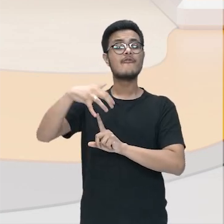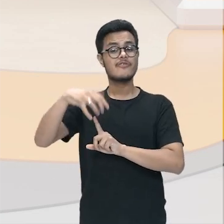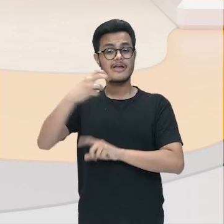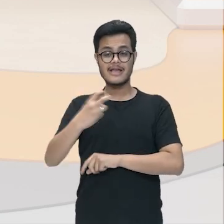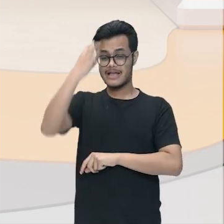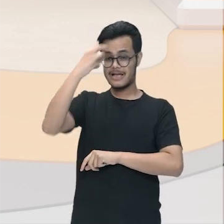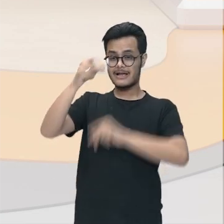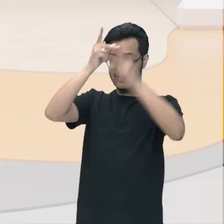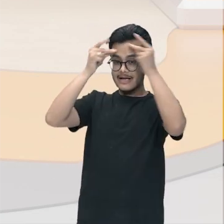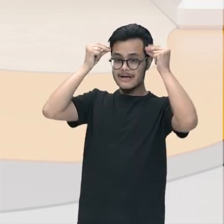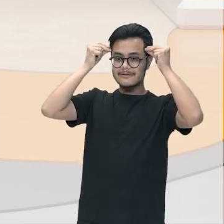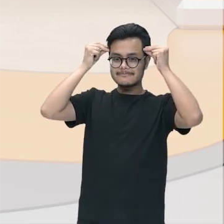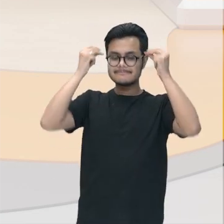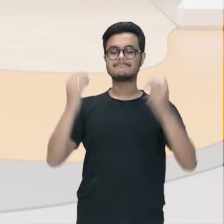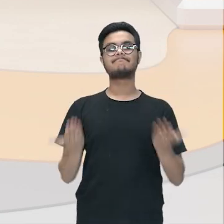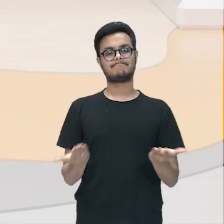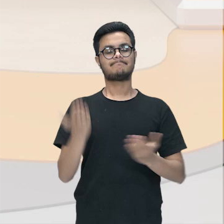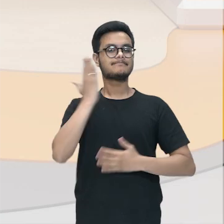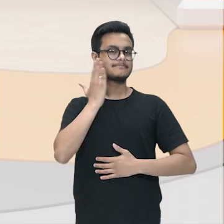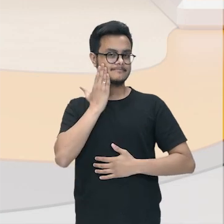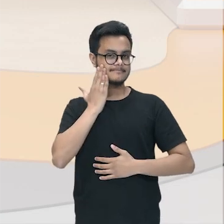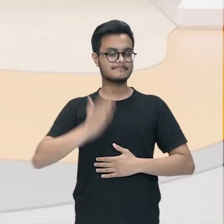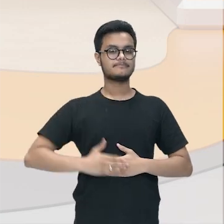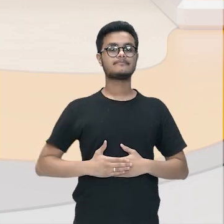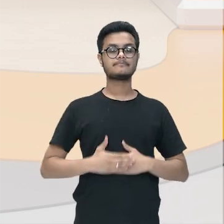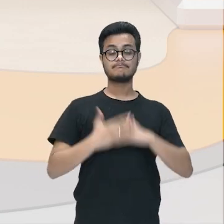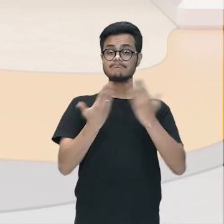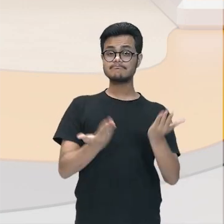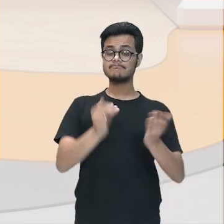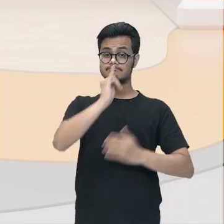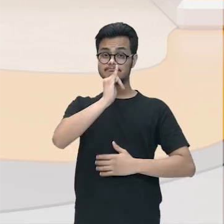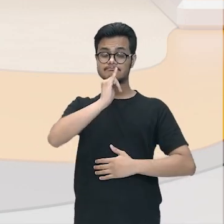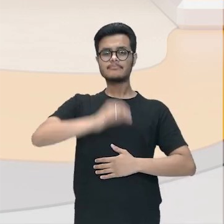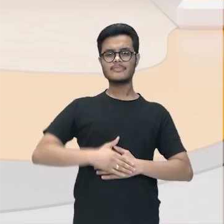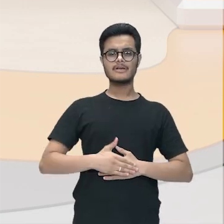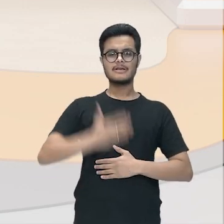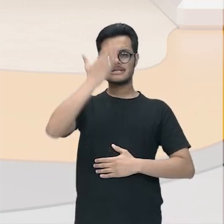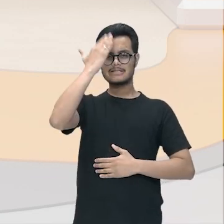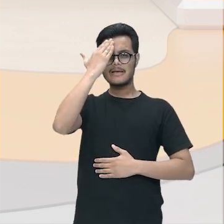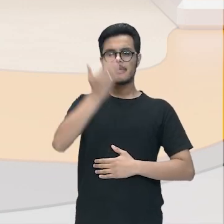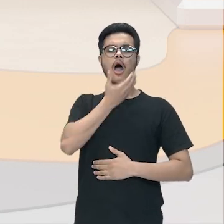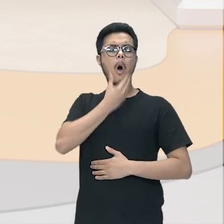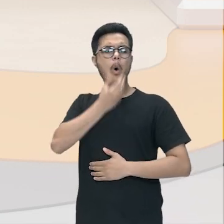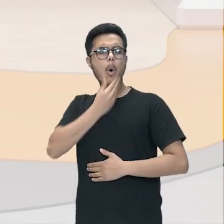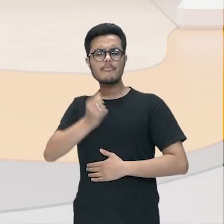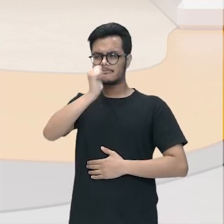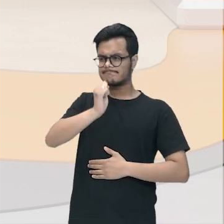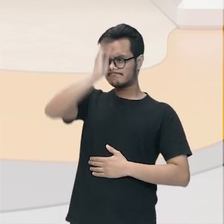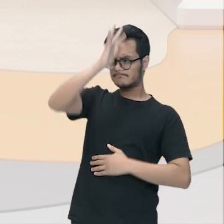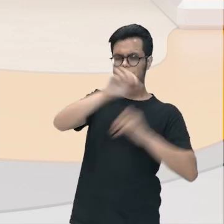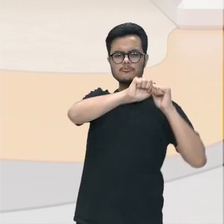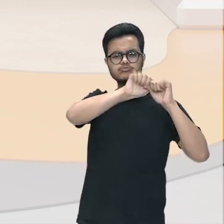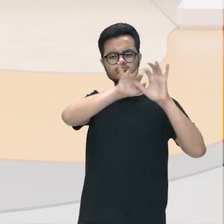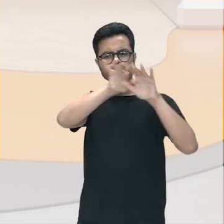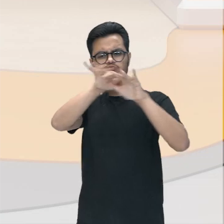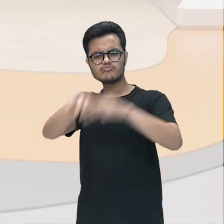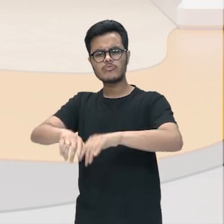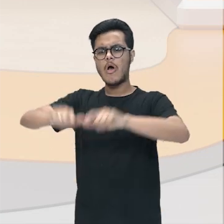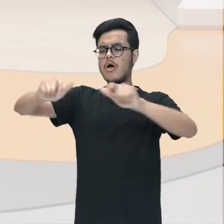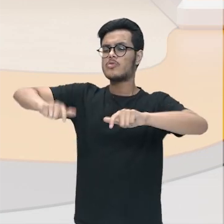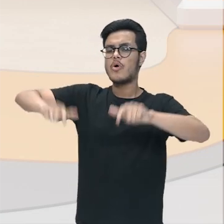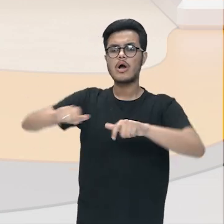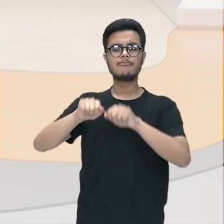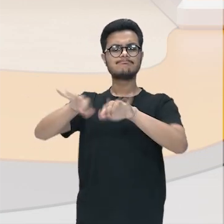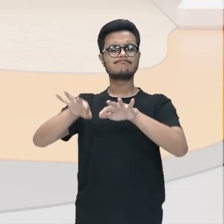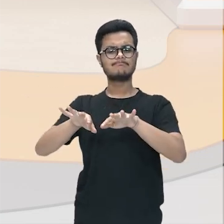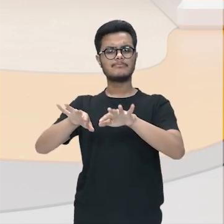cultura grega, tá? E como a gente fala, a partir do momento que os romanos, então, vão fazer o seu imperialismo nessa civilização, é